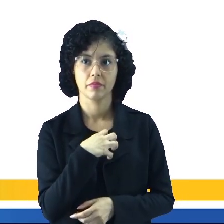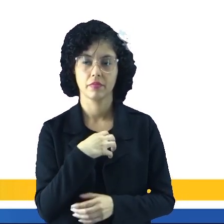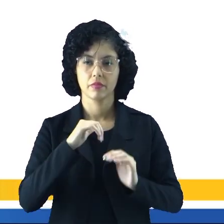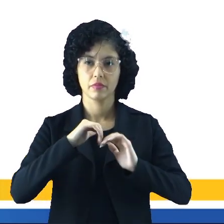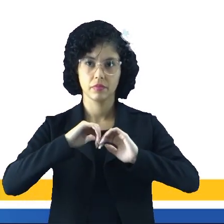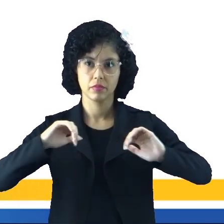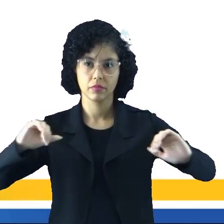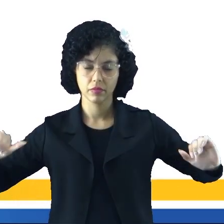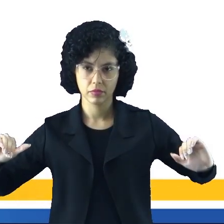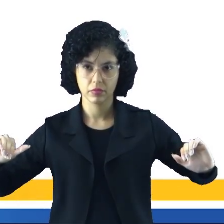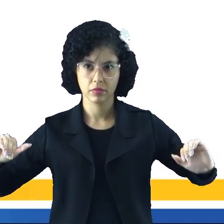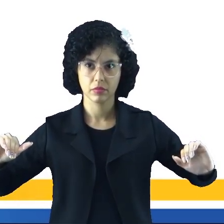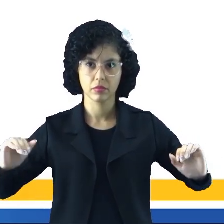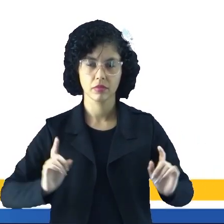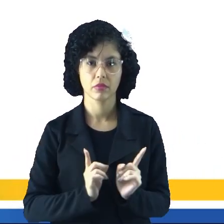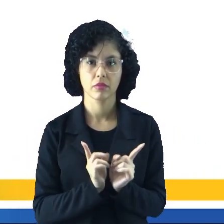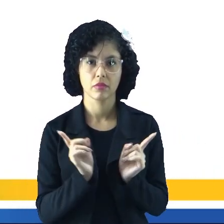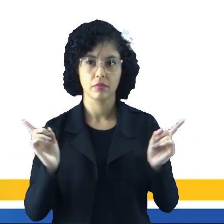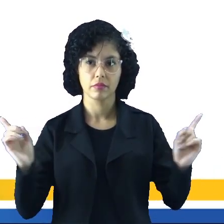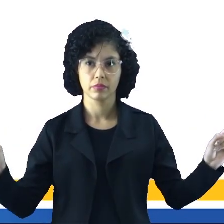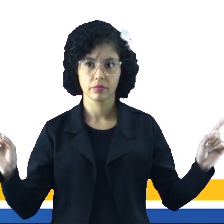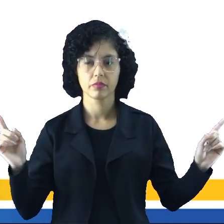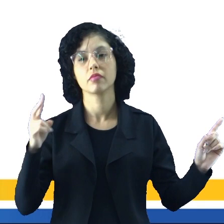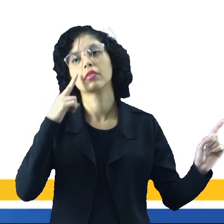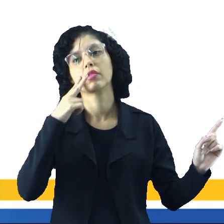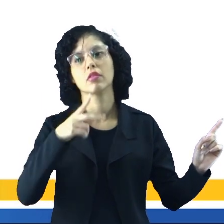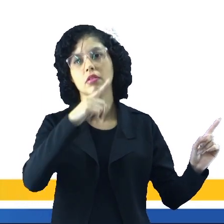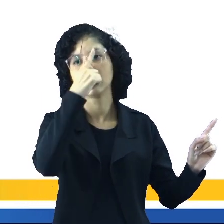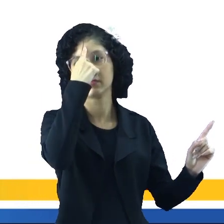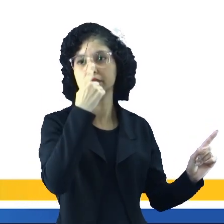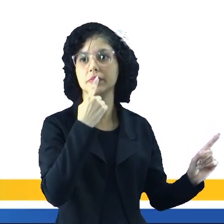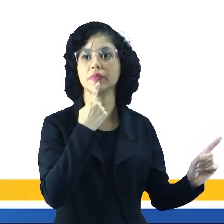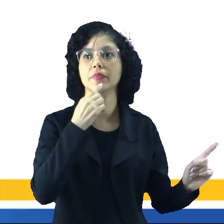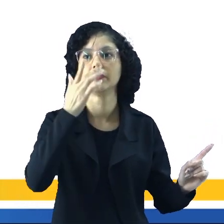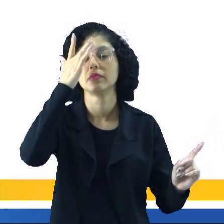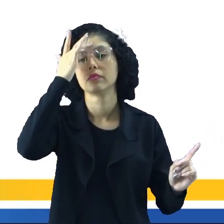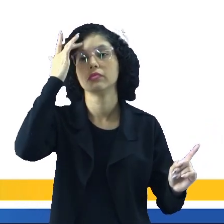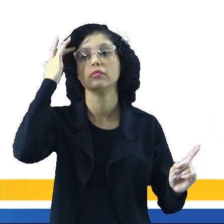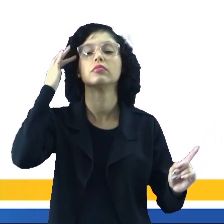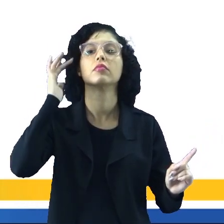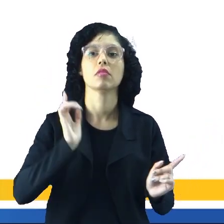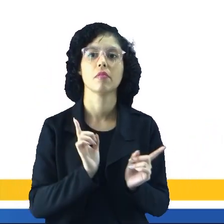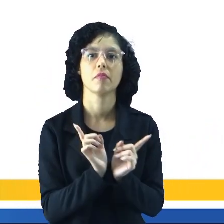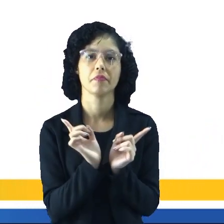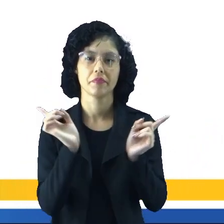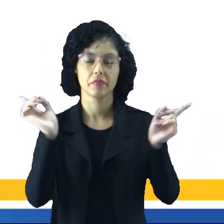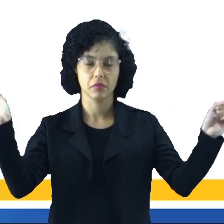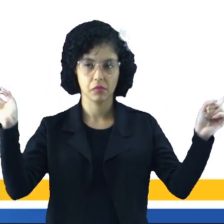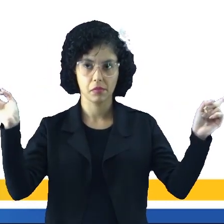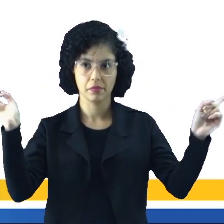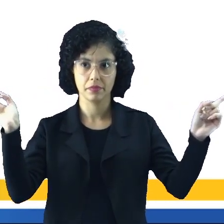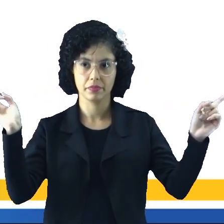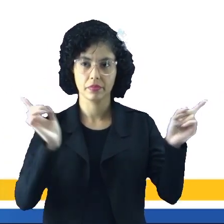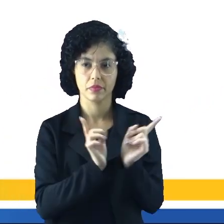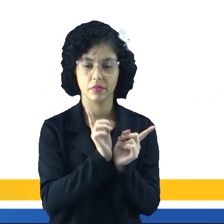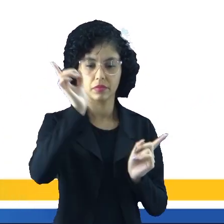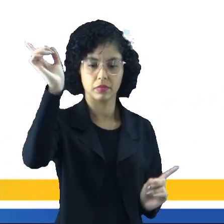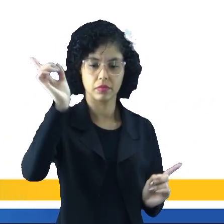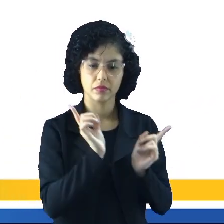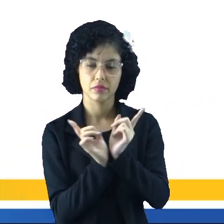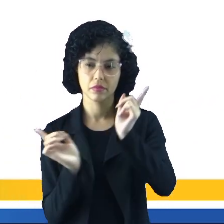vai ser de afastamento da esfera, conforme a gente pode ver na primeira figura acima, as setas estão saindo, né, da